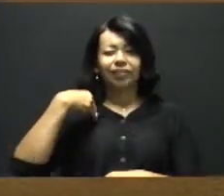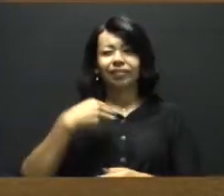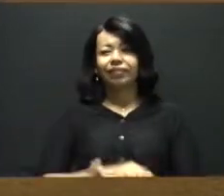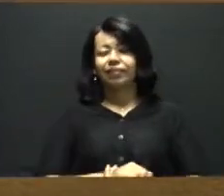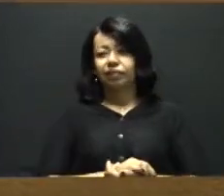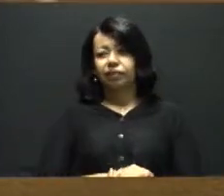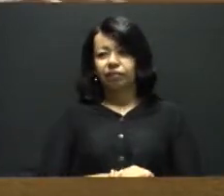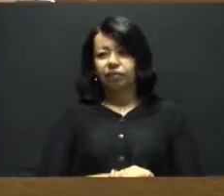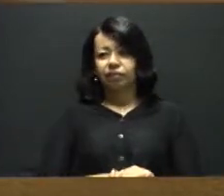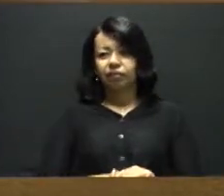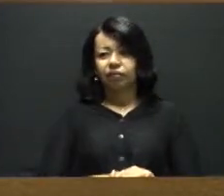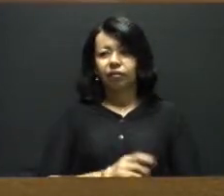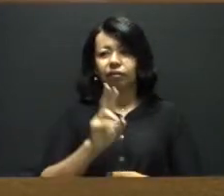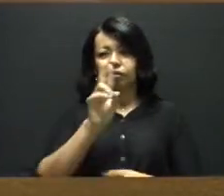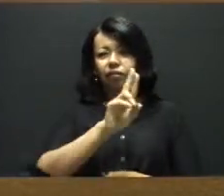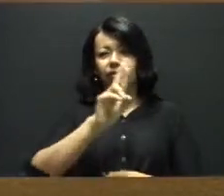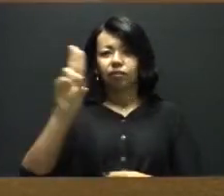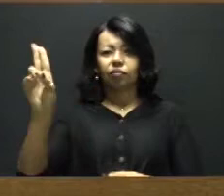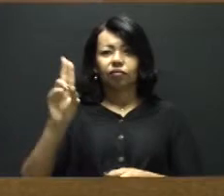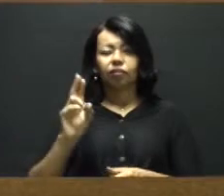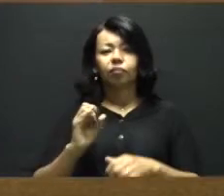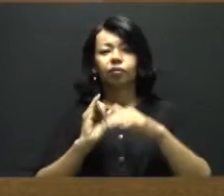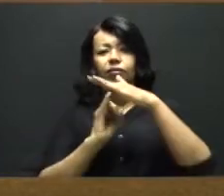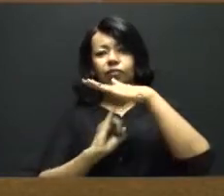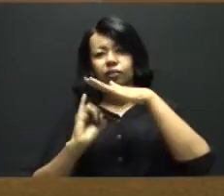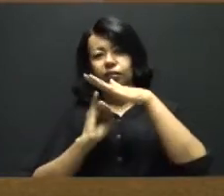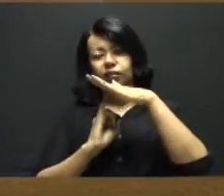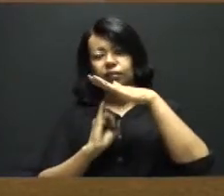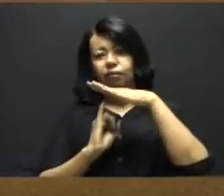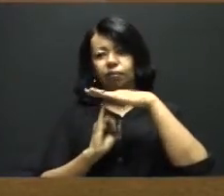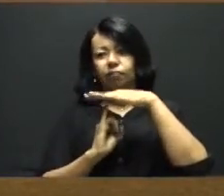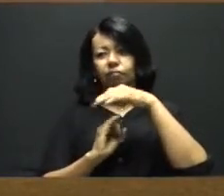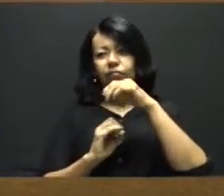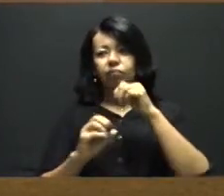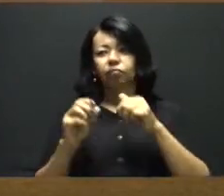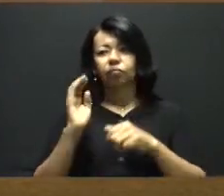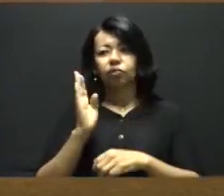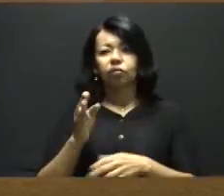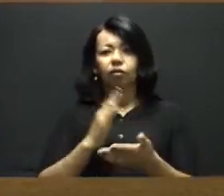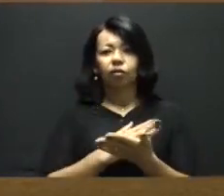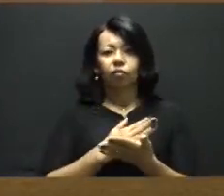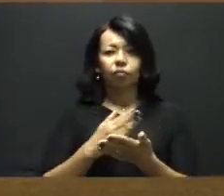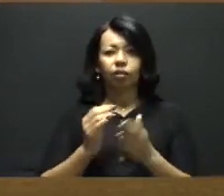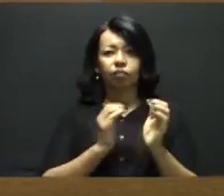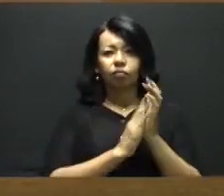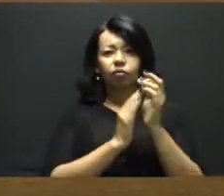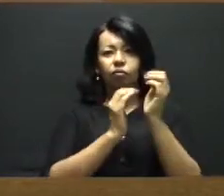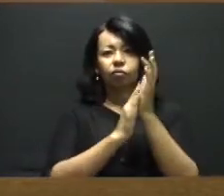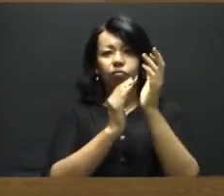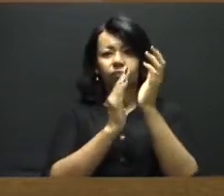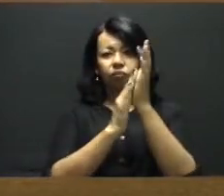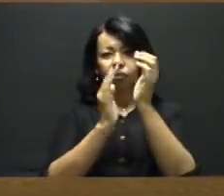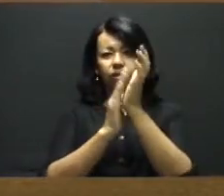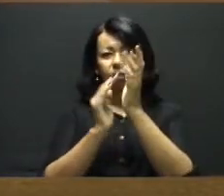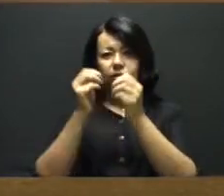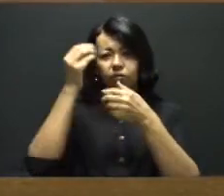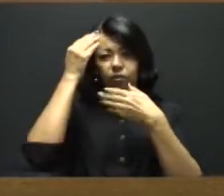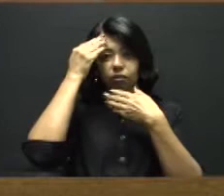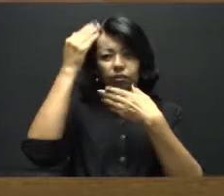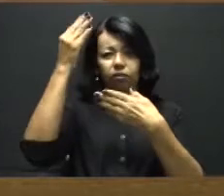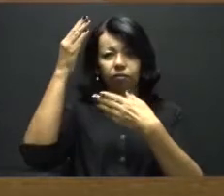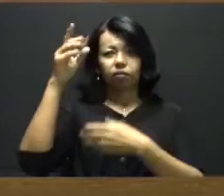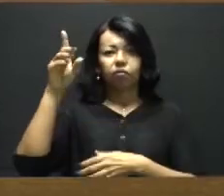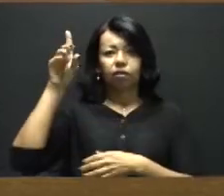e em nome da associação eu já começo louvando e agradecendo a